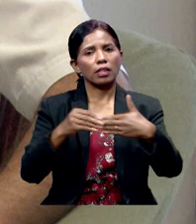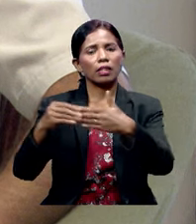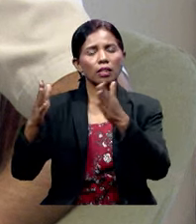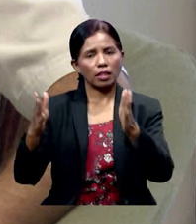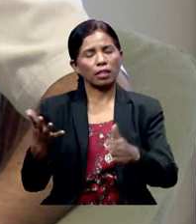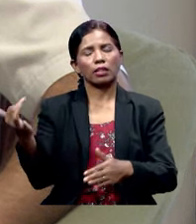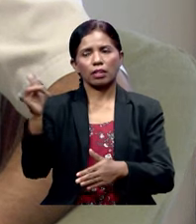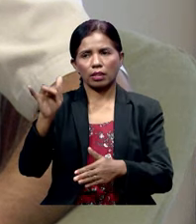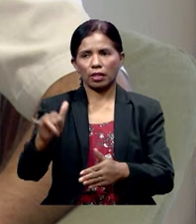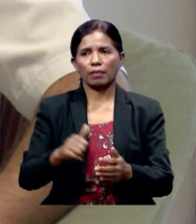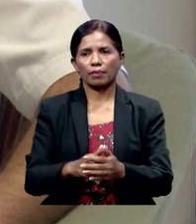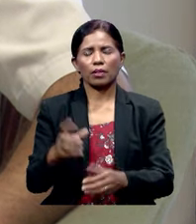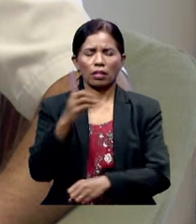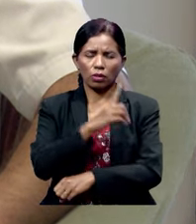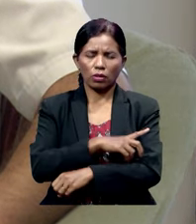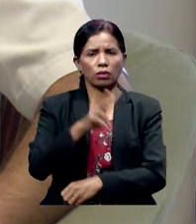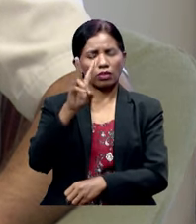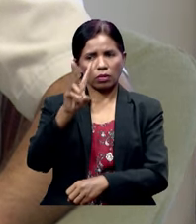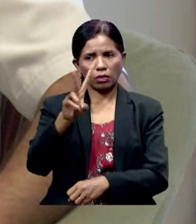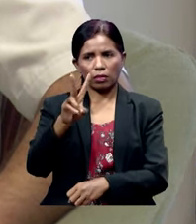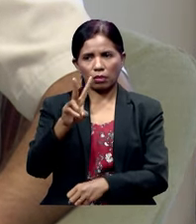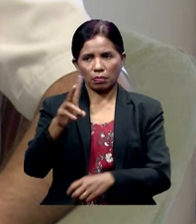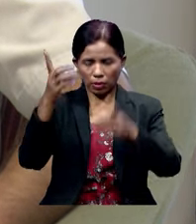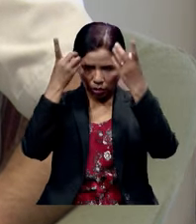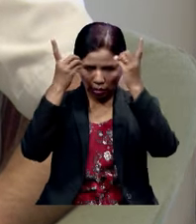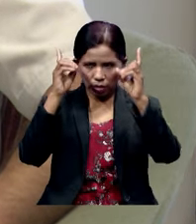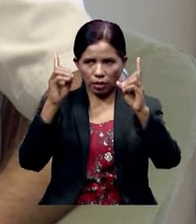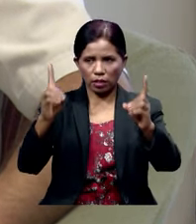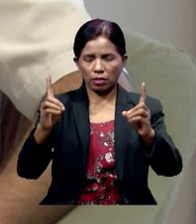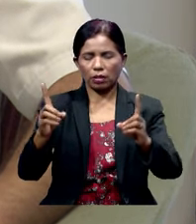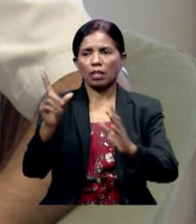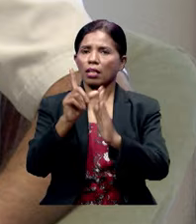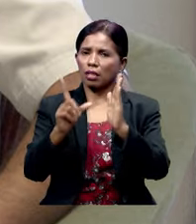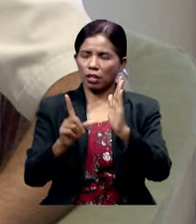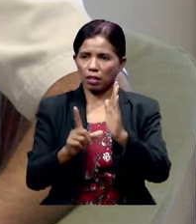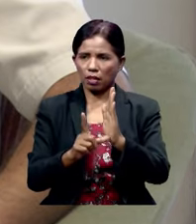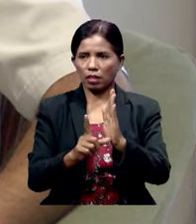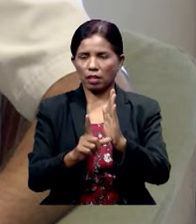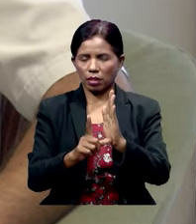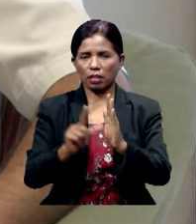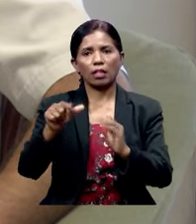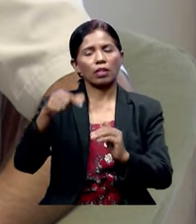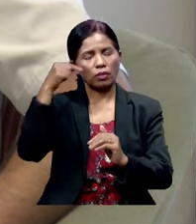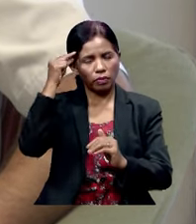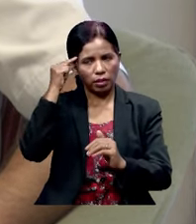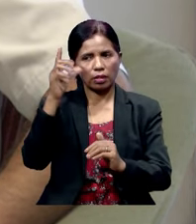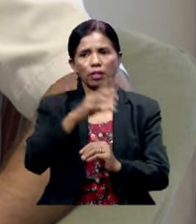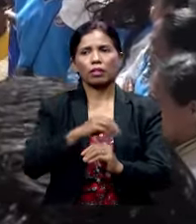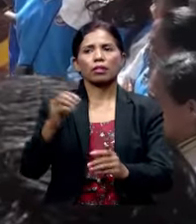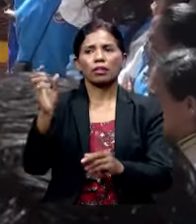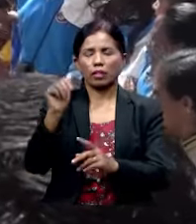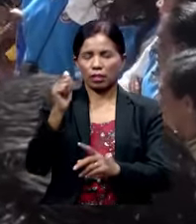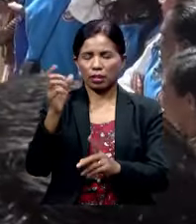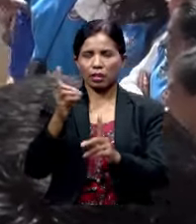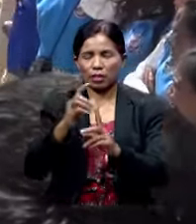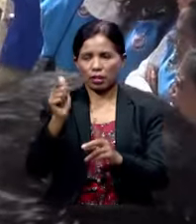Isto foi no dia seguinte da decisão da do Decreto eh do governo que é do dia 10 foi